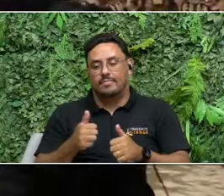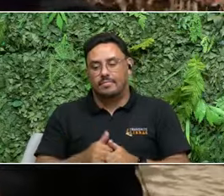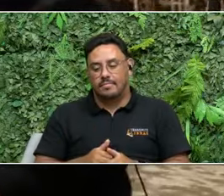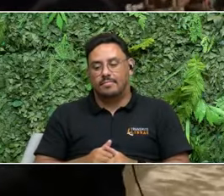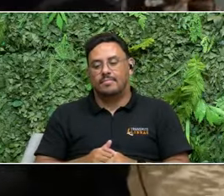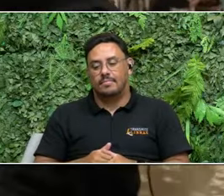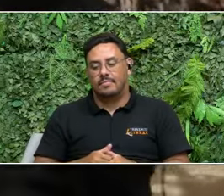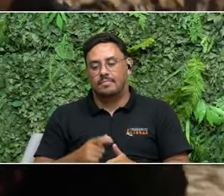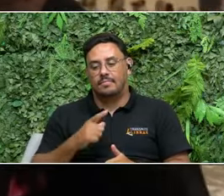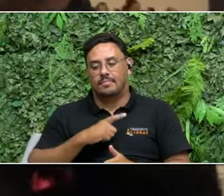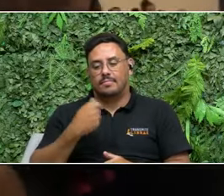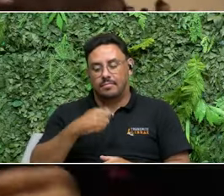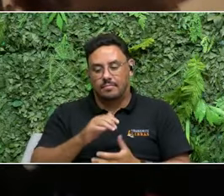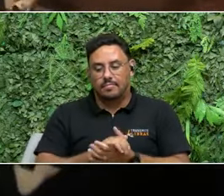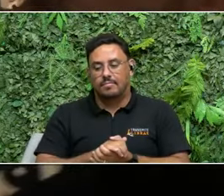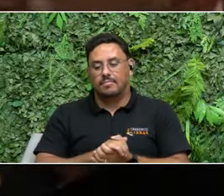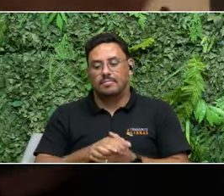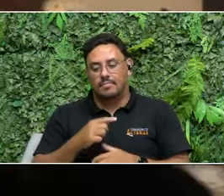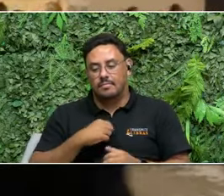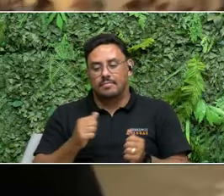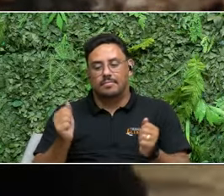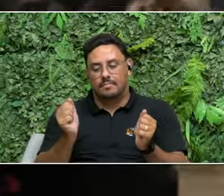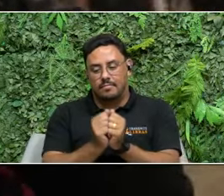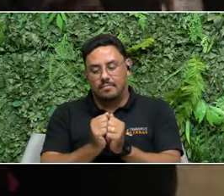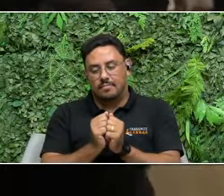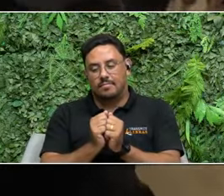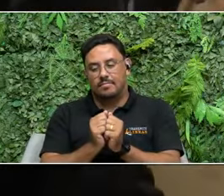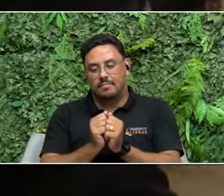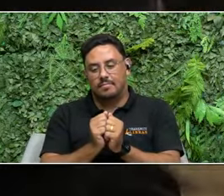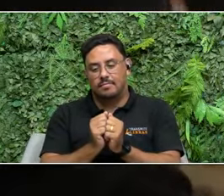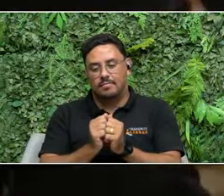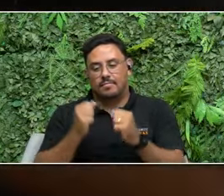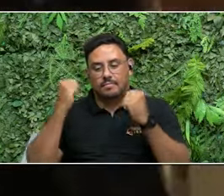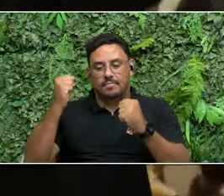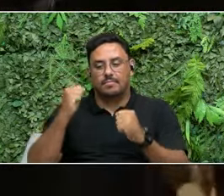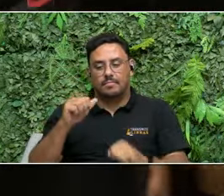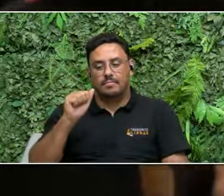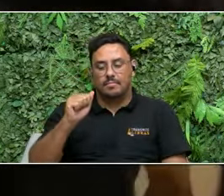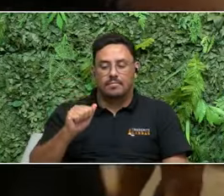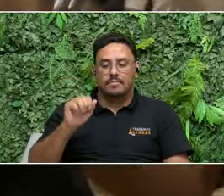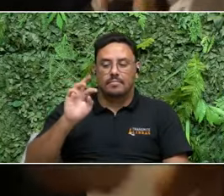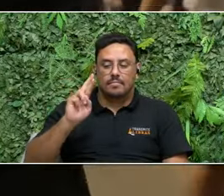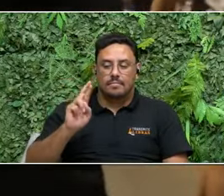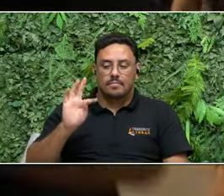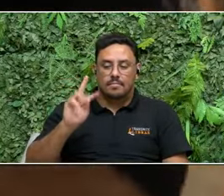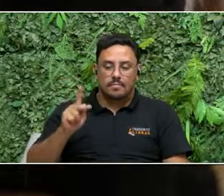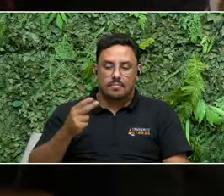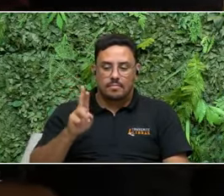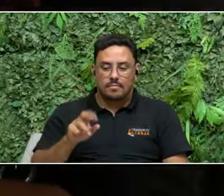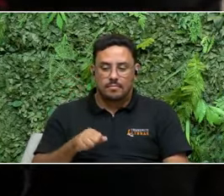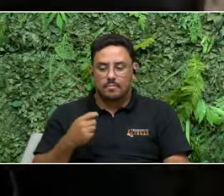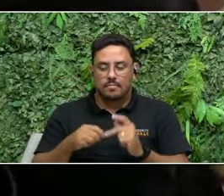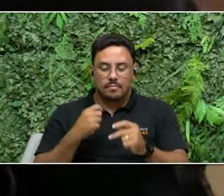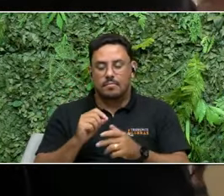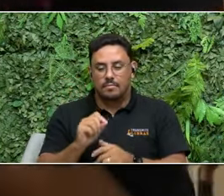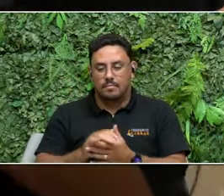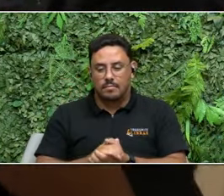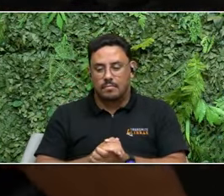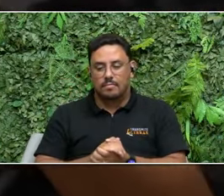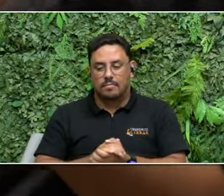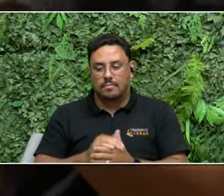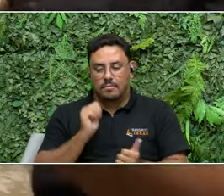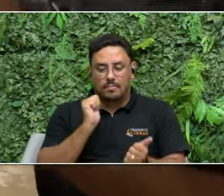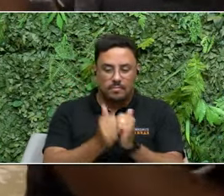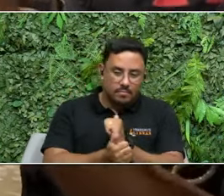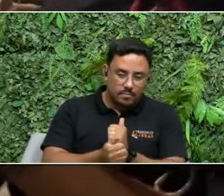lógico tem que ter tem Olha eu tô aqui com meu torcedor mirinho como é que é seu nome meu amigo Artur Solte a tua voz da 98 Artur e aí que que você achou do jogo não